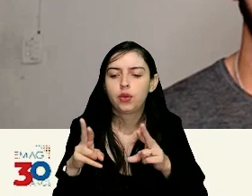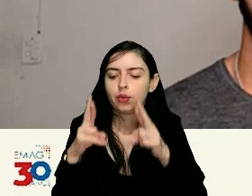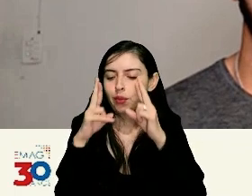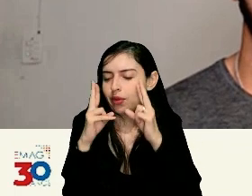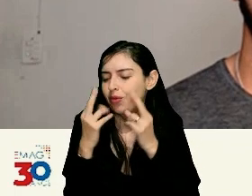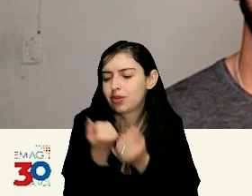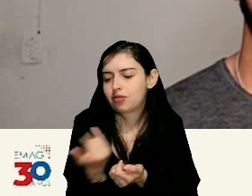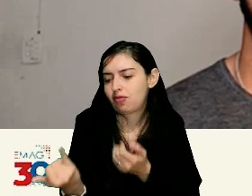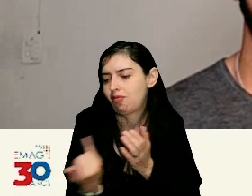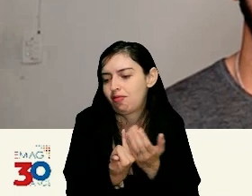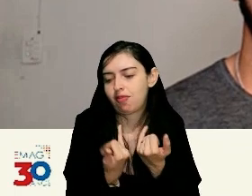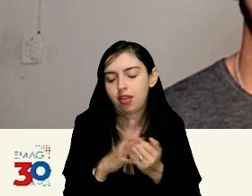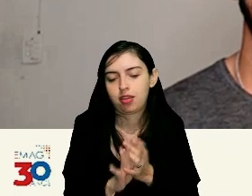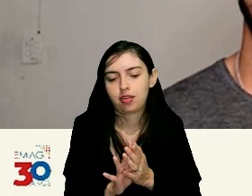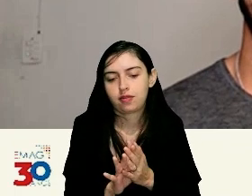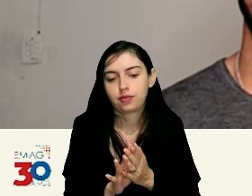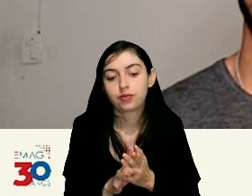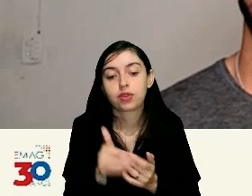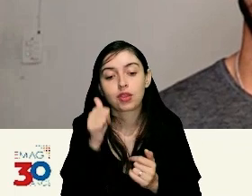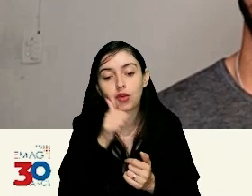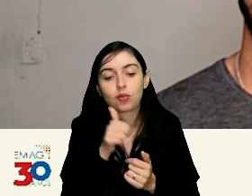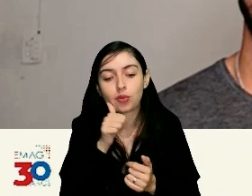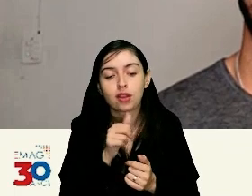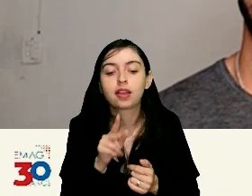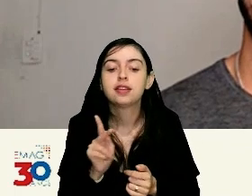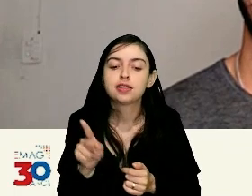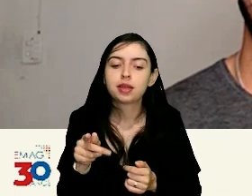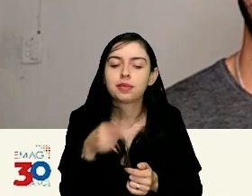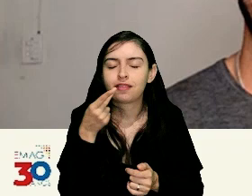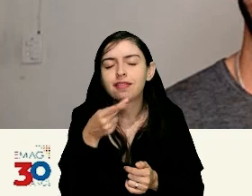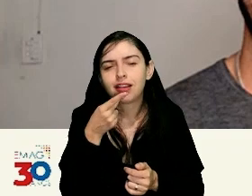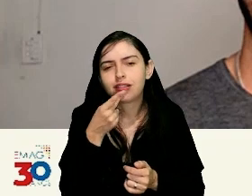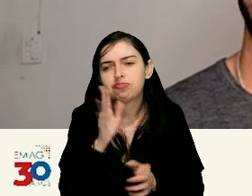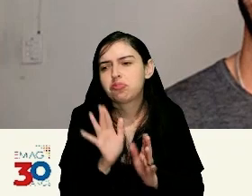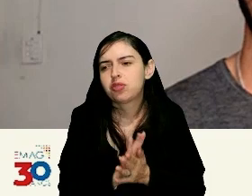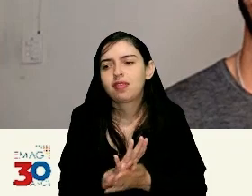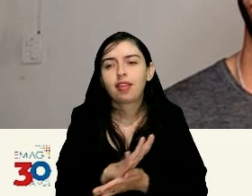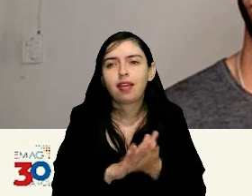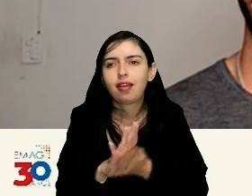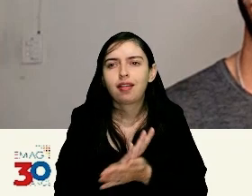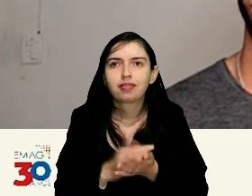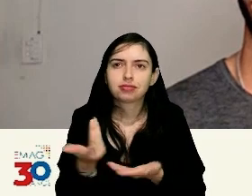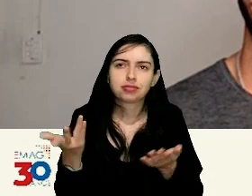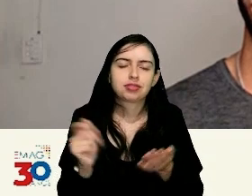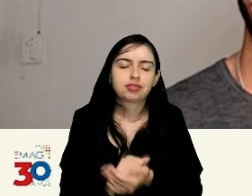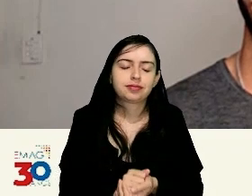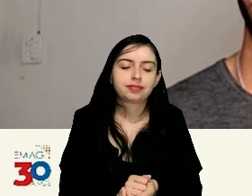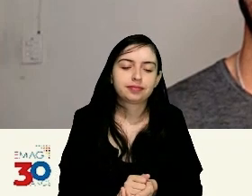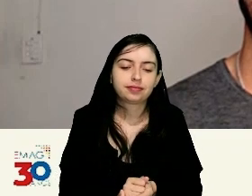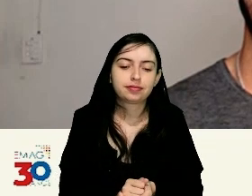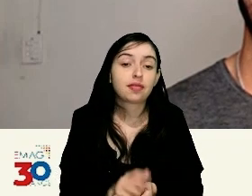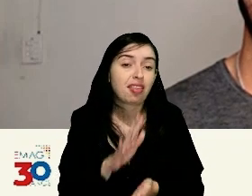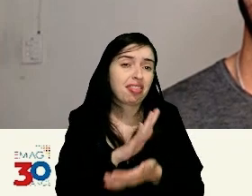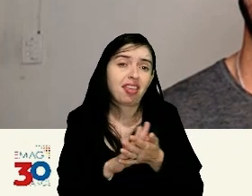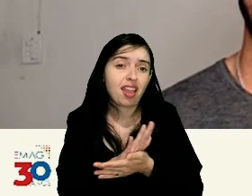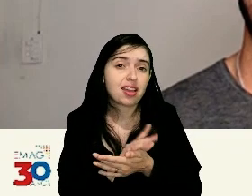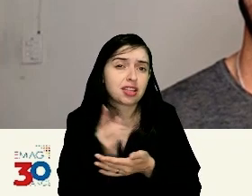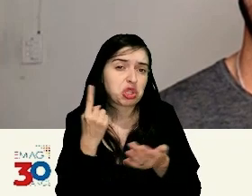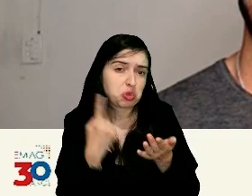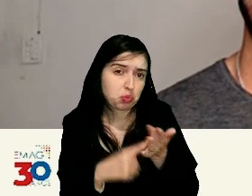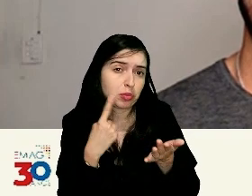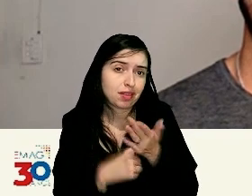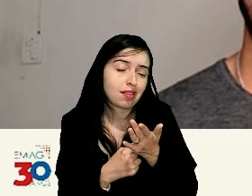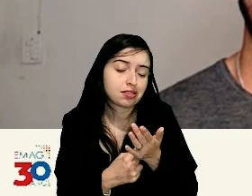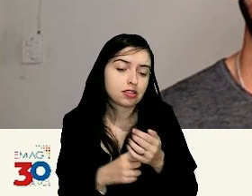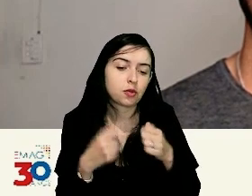como lado de mulher, eu sempre falo assim, mas poxa, não tá fazendo nada demais, né? Não tá fazendo nada além da obrigação e ela tem que aplaudir, eu